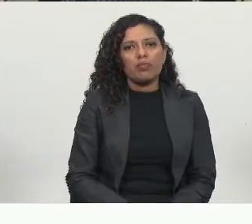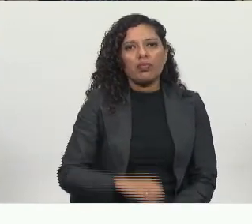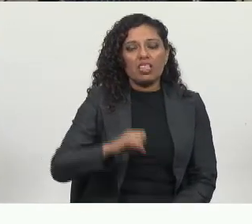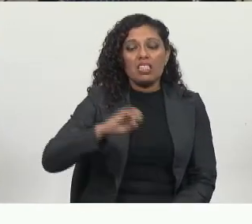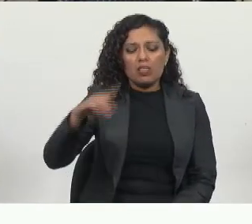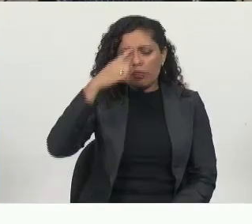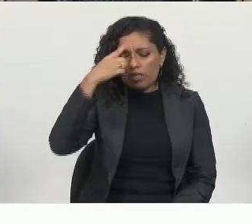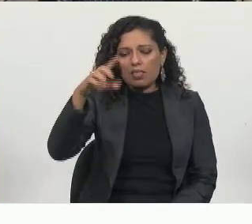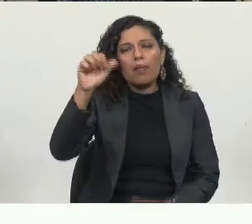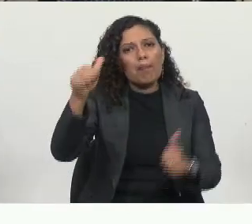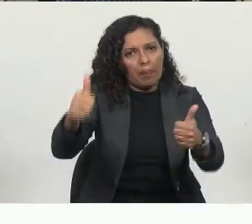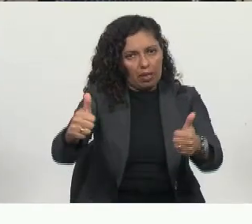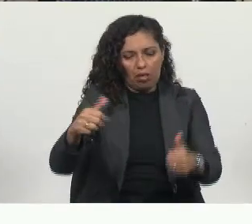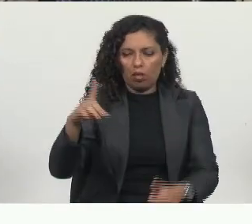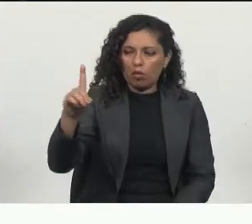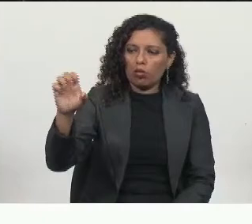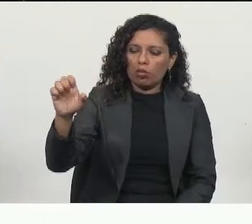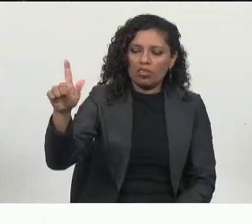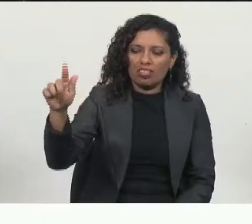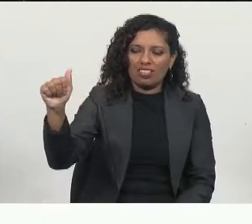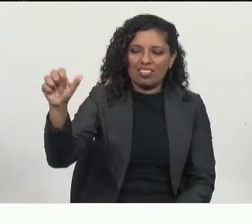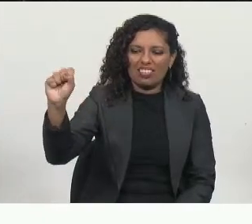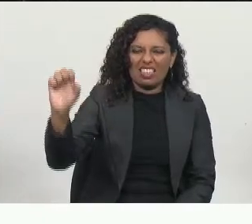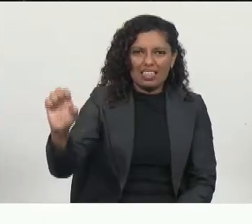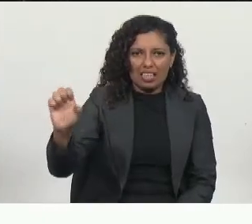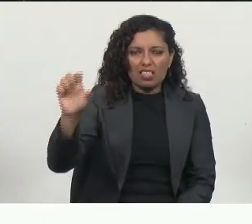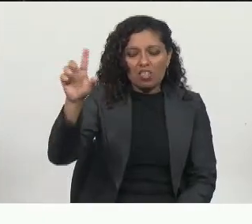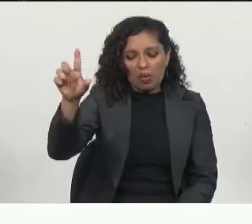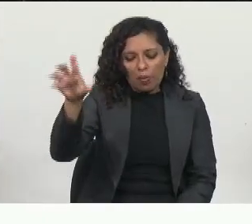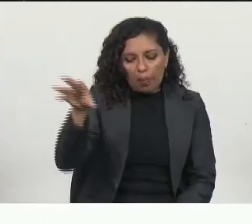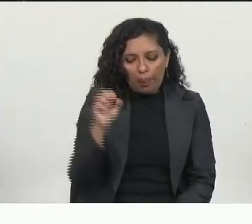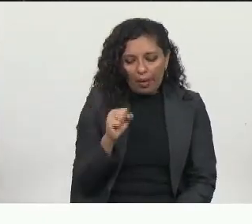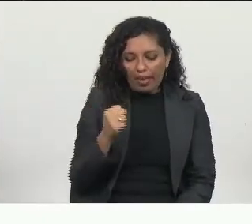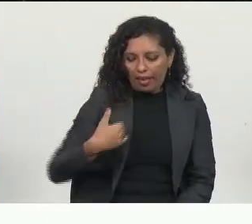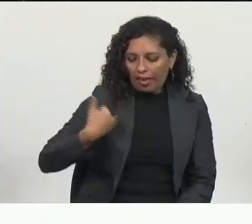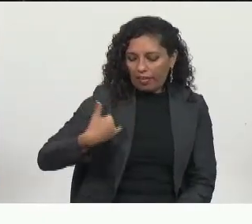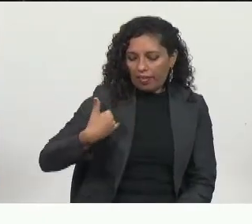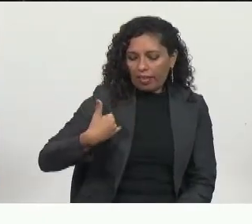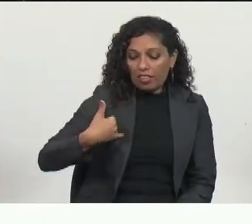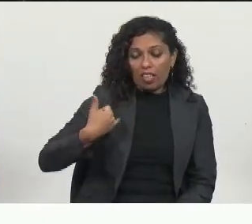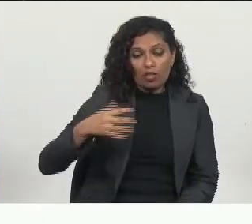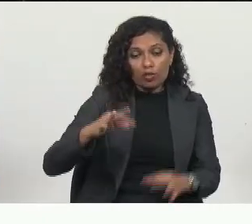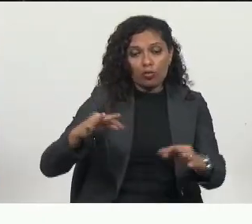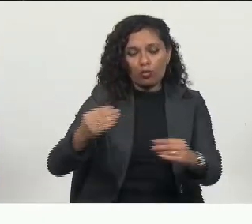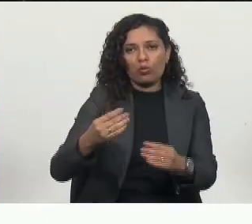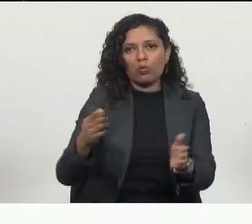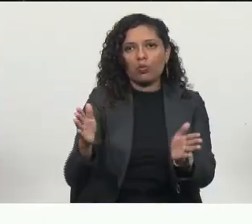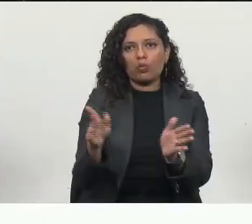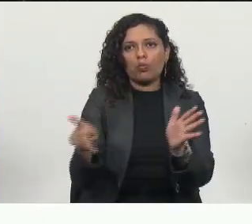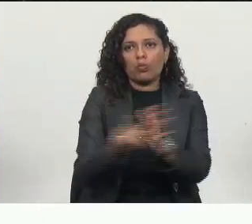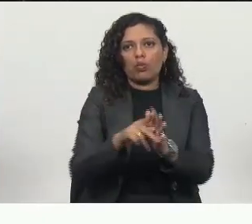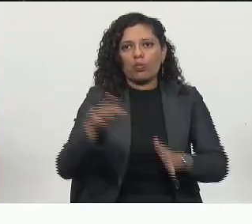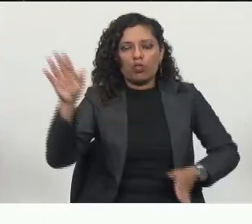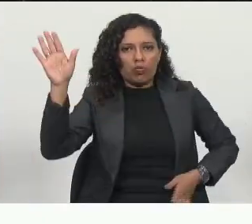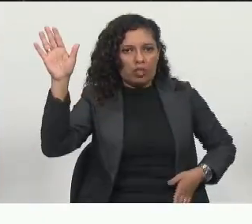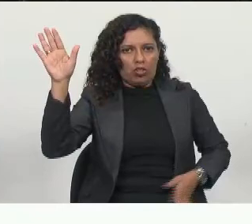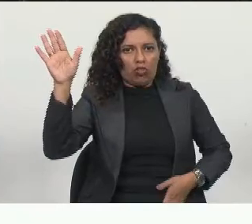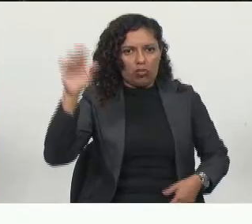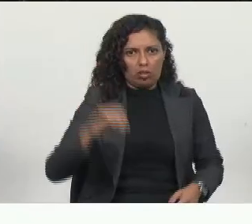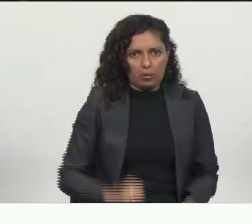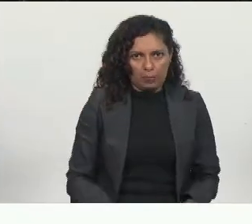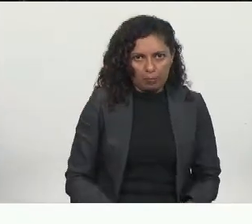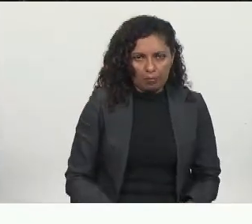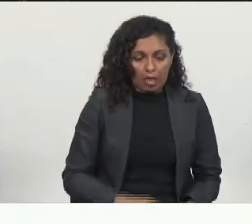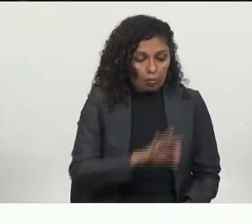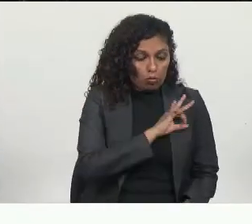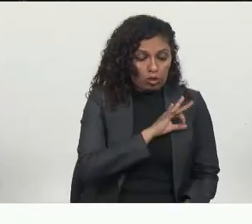pensarem bem. Ele Verdade. pega toda a vida do marginal. Entendeu? O SEAP pega quando normalmente ele já está preso, daquele final de carreira. Pode